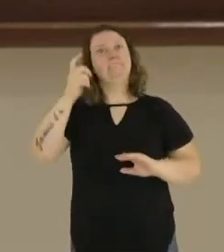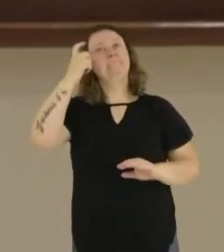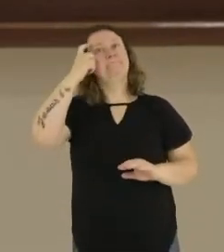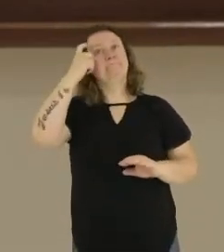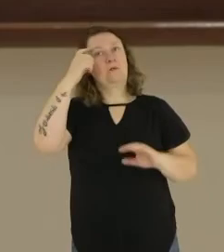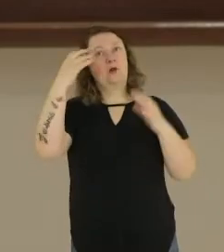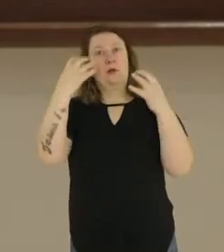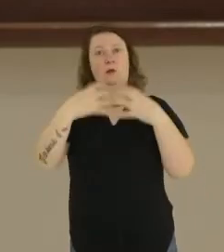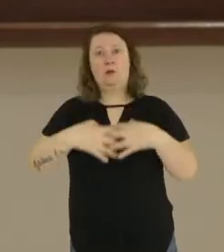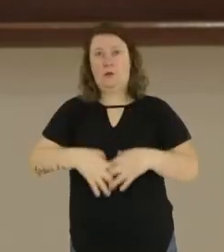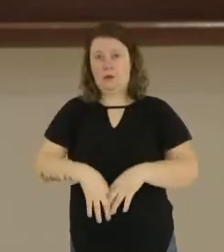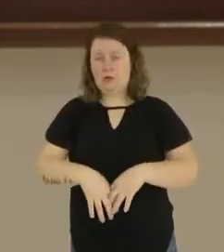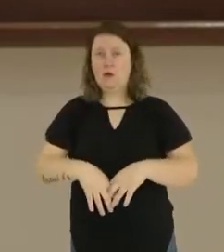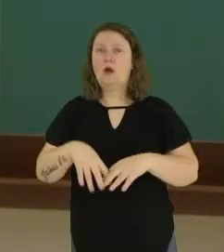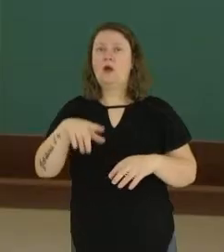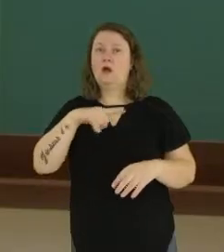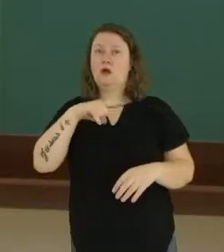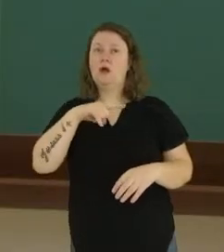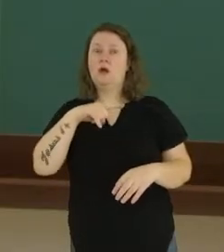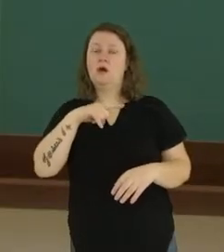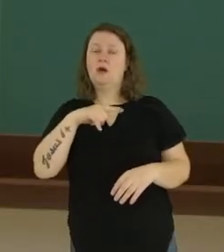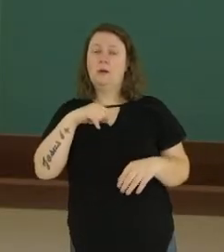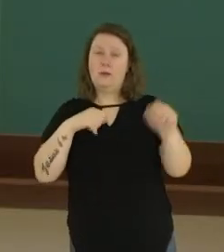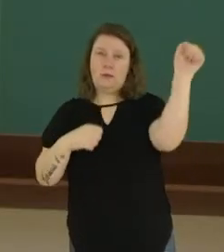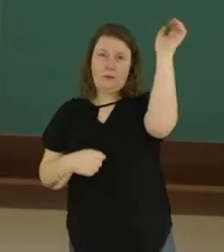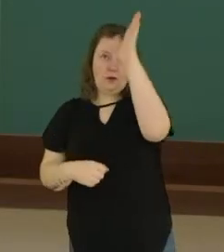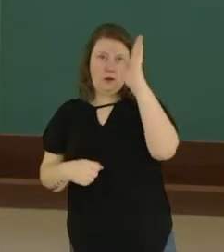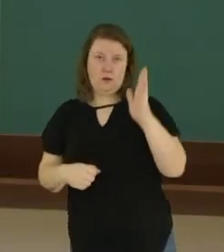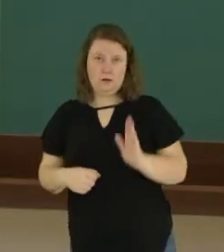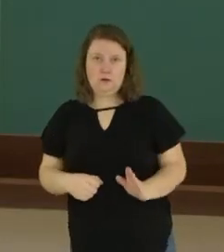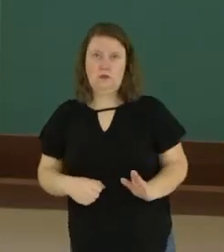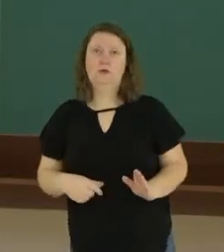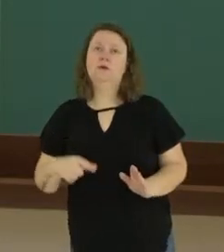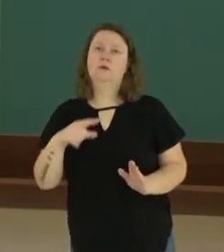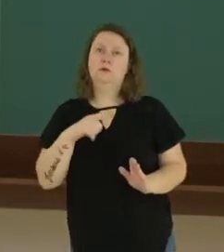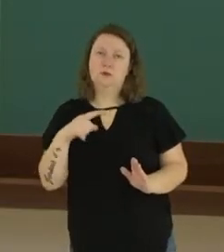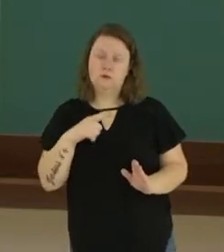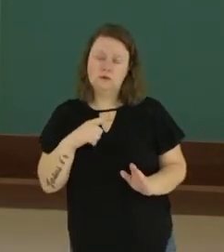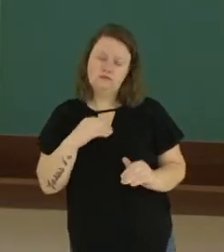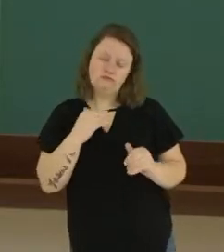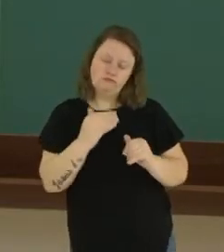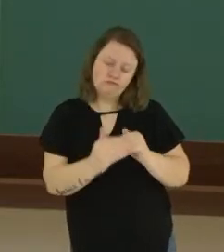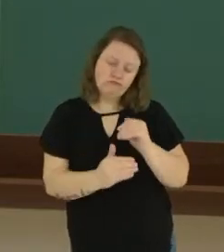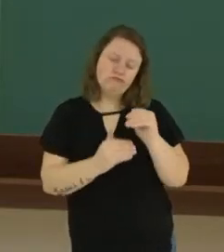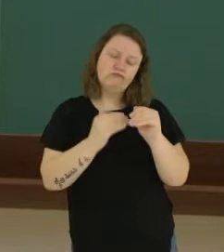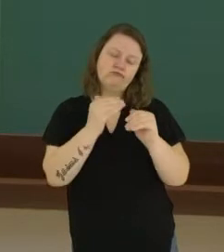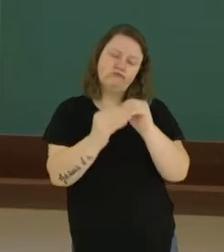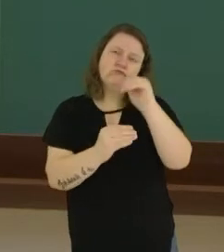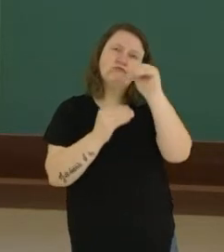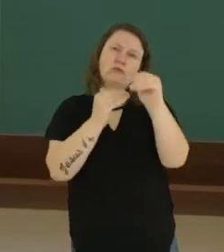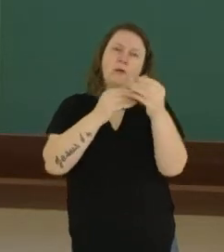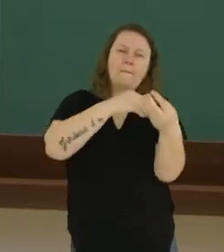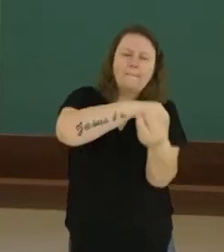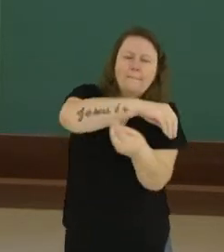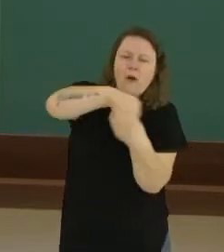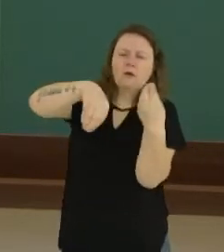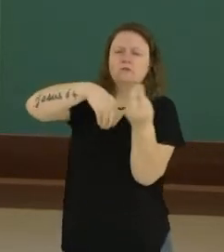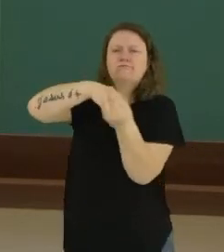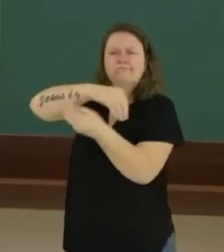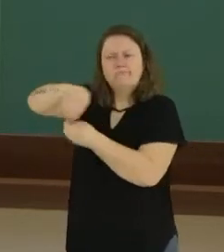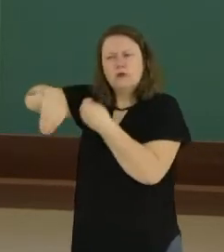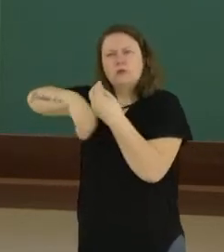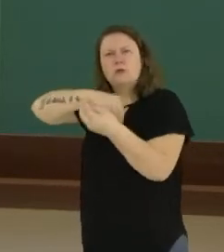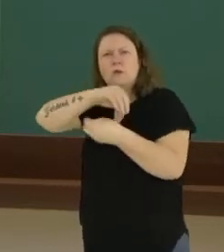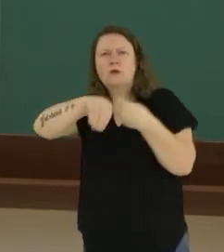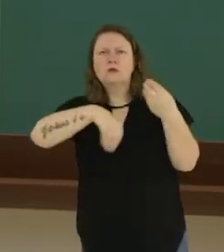nossa nação, ela é uma nação construída através de um processo de miscigenação. Nós fomos a nação